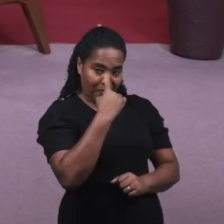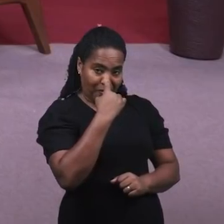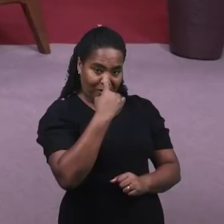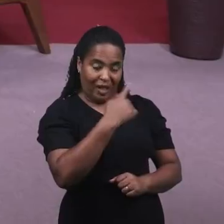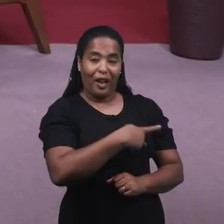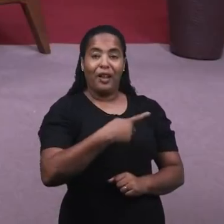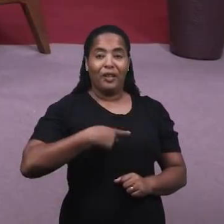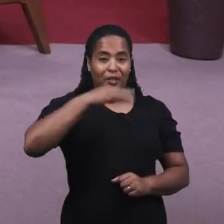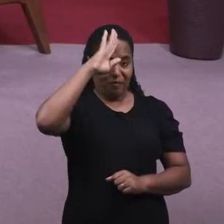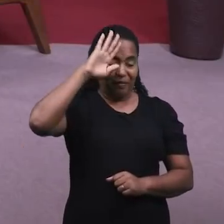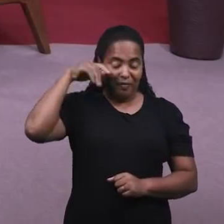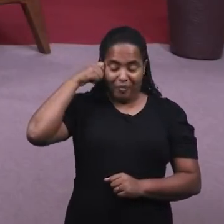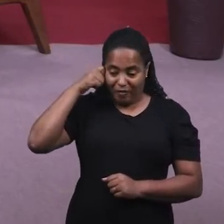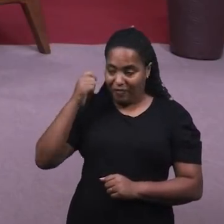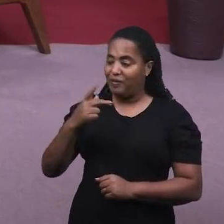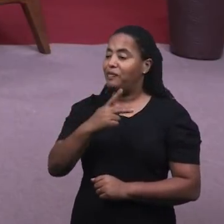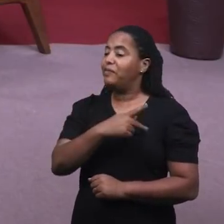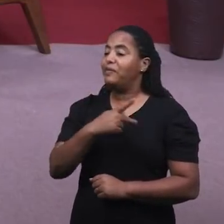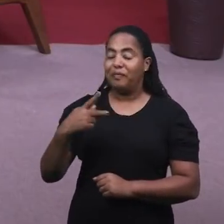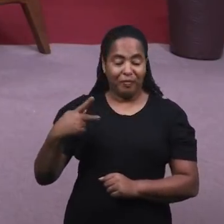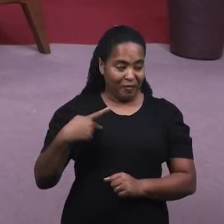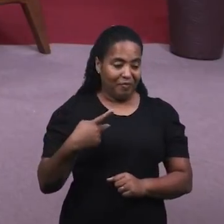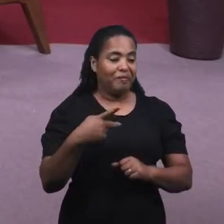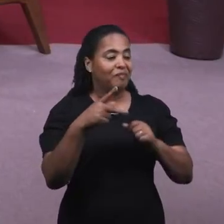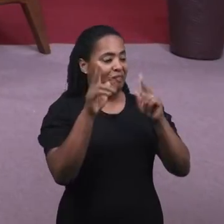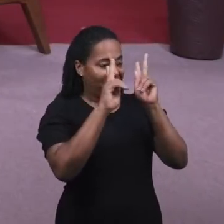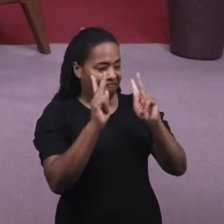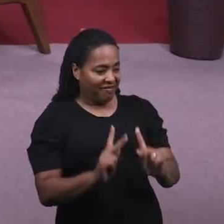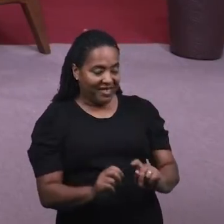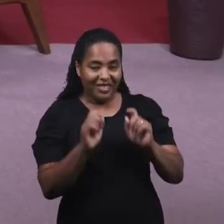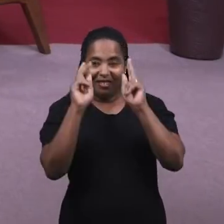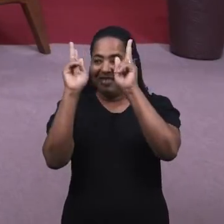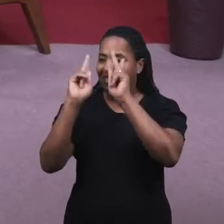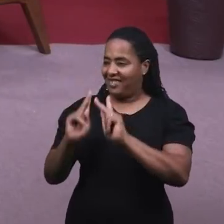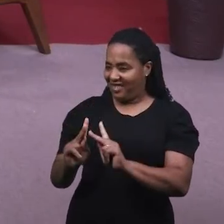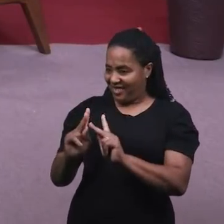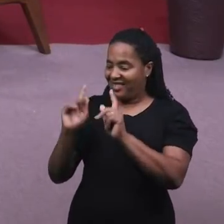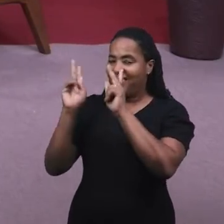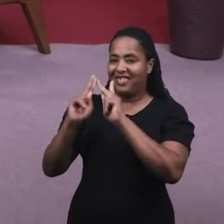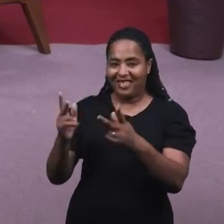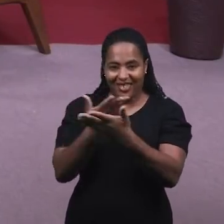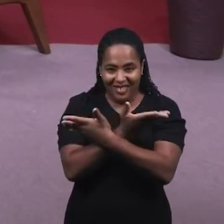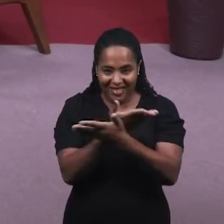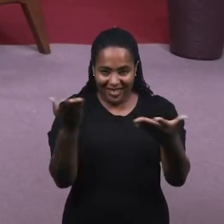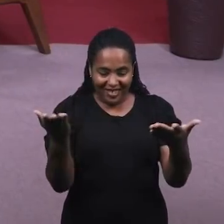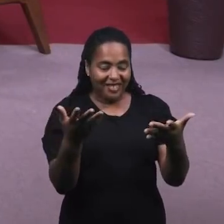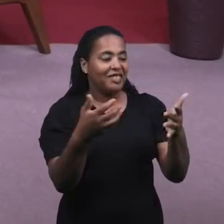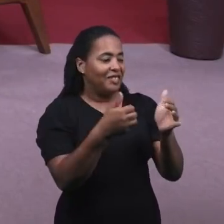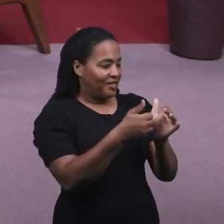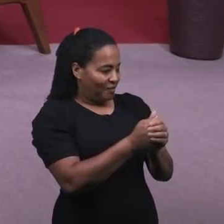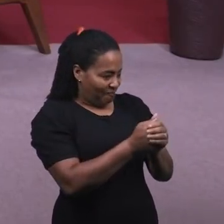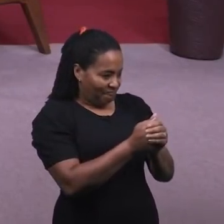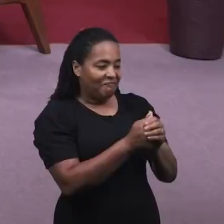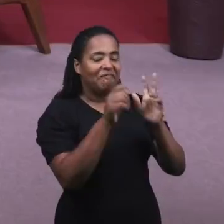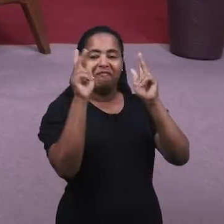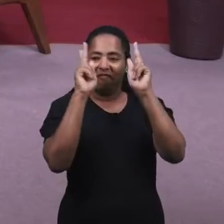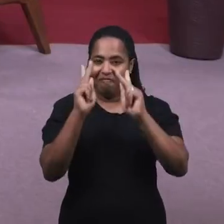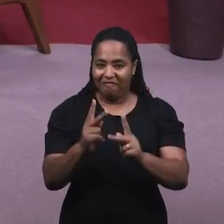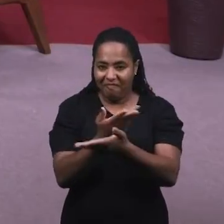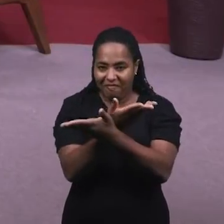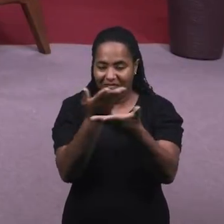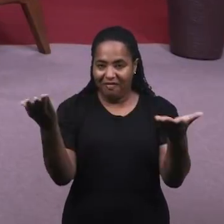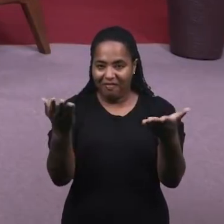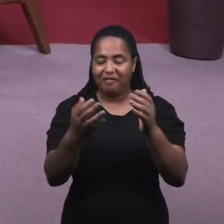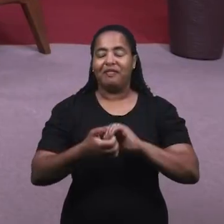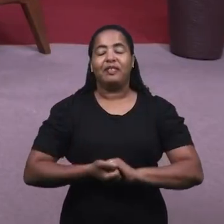Senhor. Pastor Josias, a paz do Senhor. Sérgio, a paz do Senhor. A paz do Senhor a todos queridos. Amém. Paz do Senhor, Josias, Daniel e também a